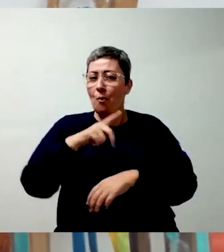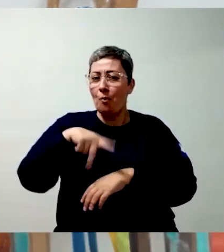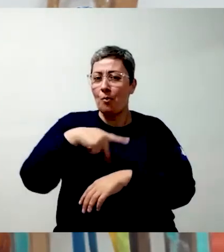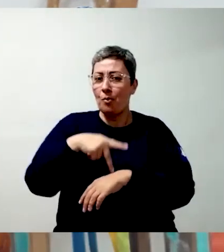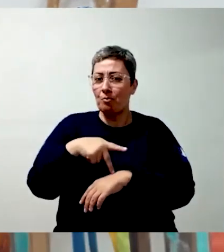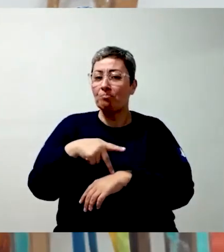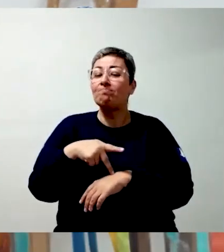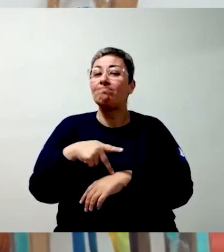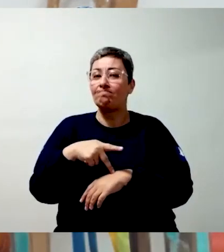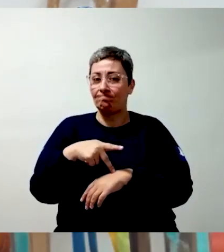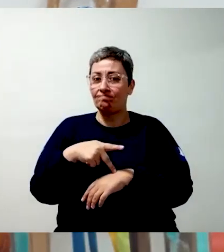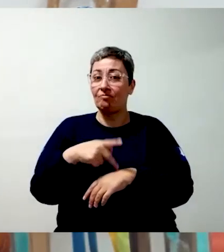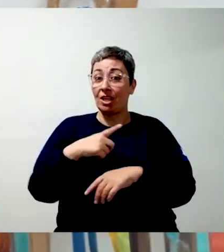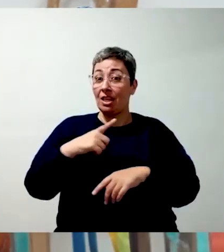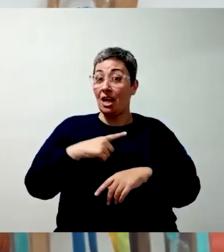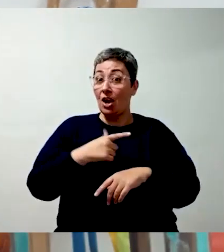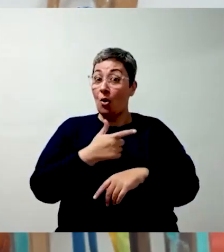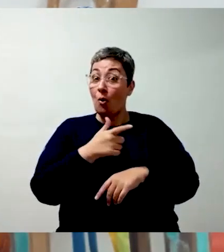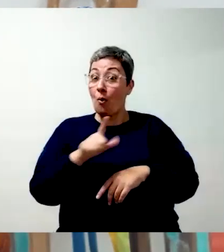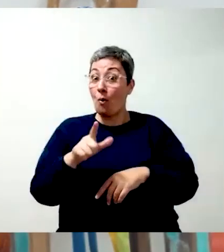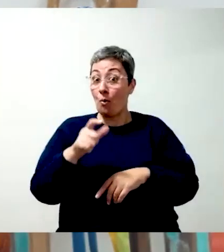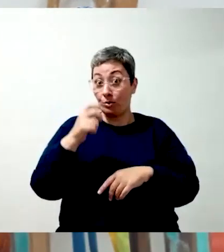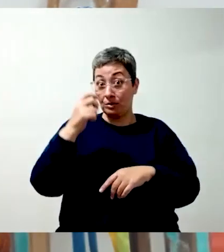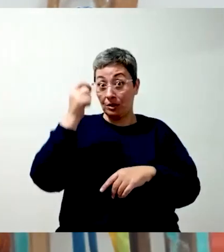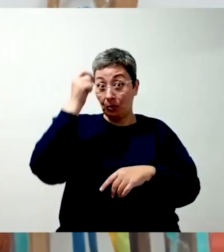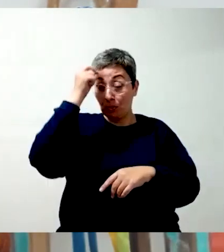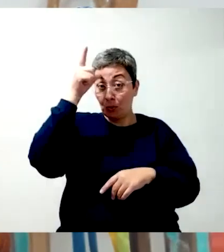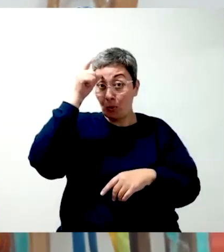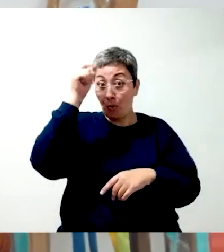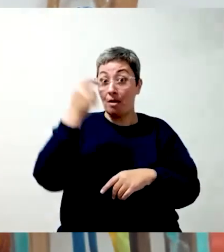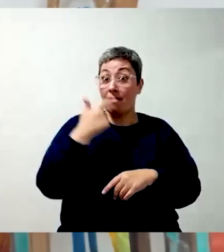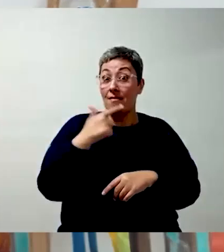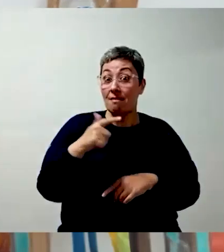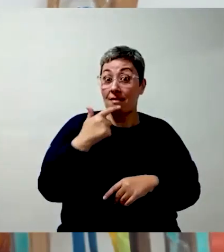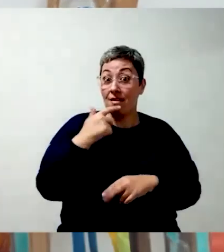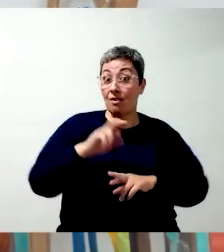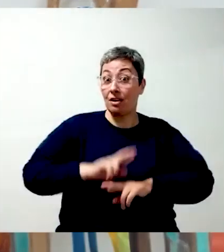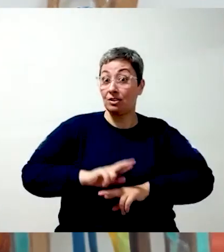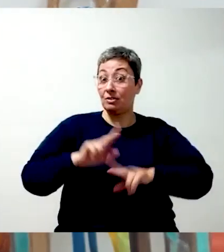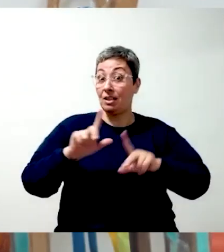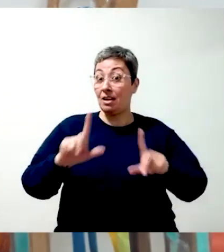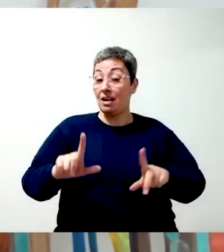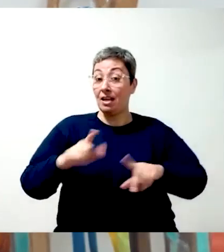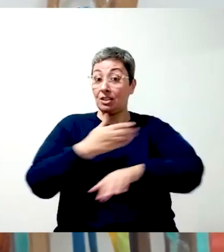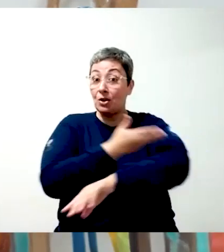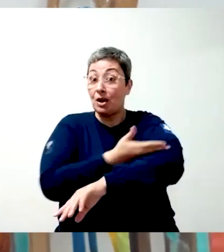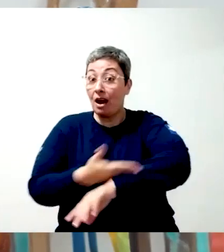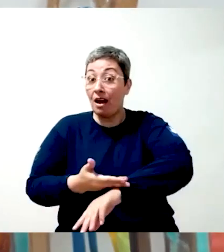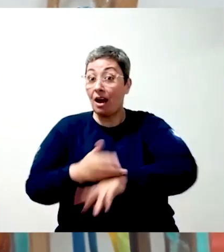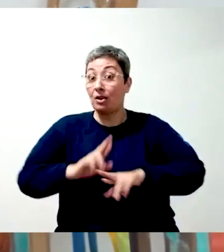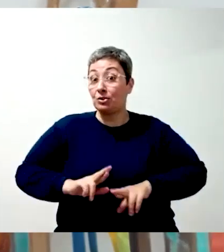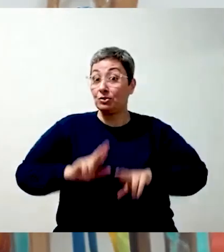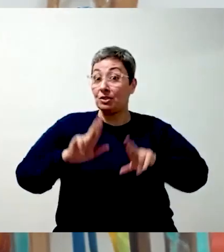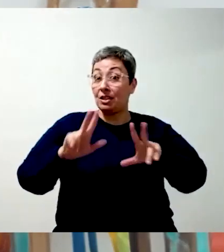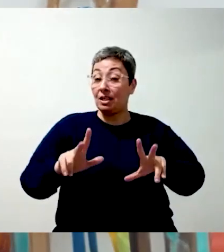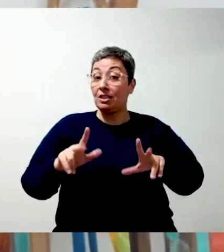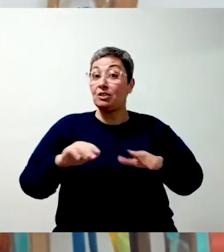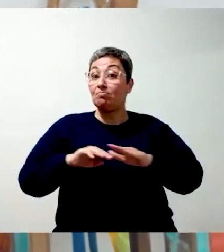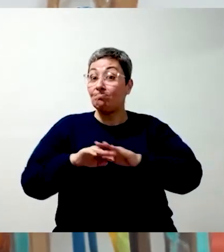outro país, que tem uma outra cultura, que tem uma outra língua, que tem outros hábitos e